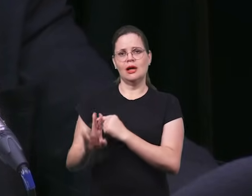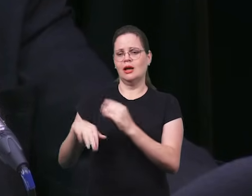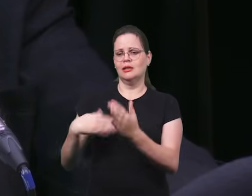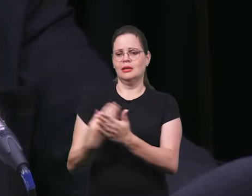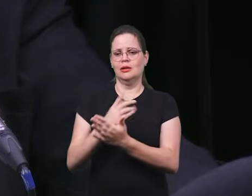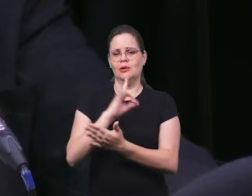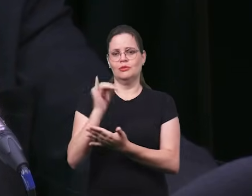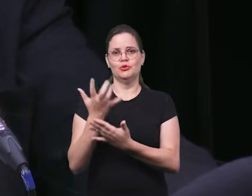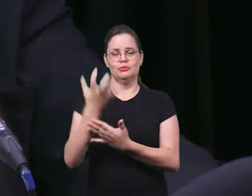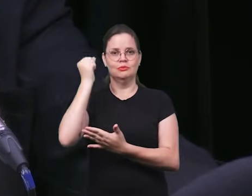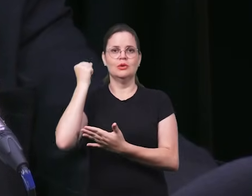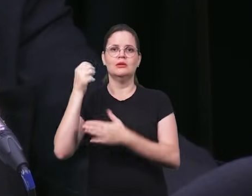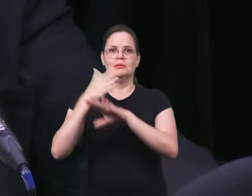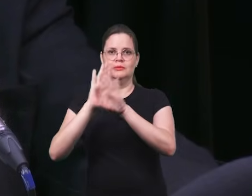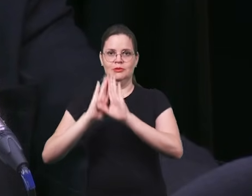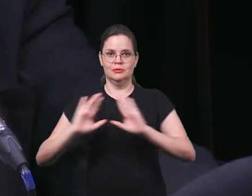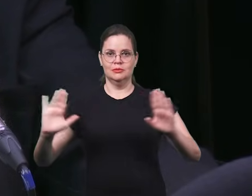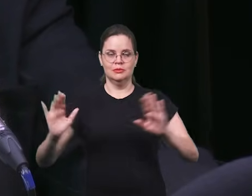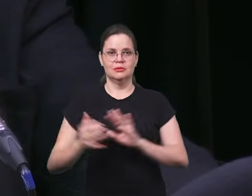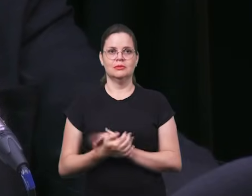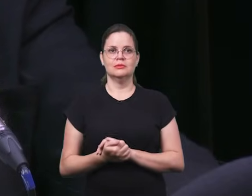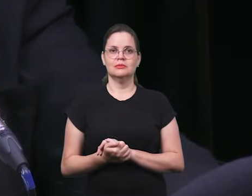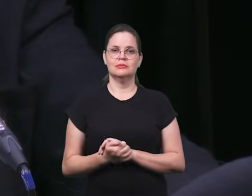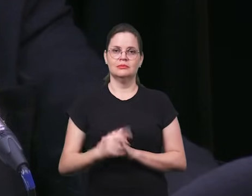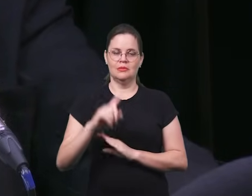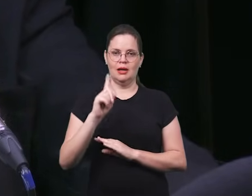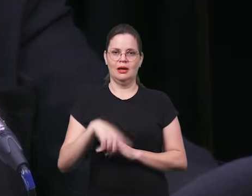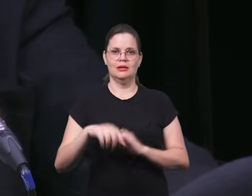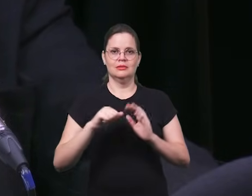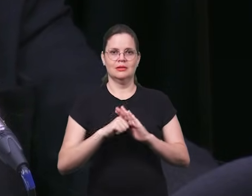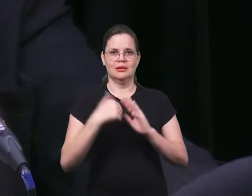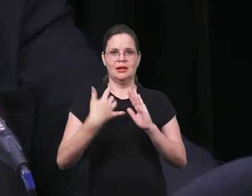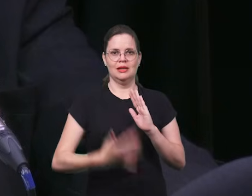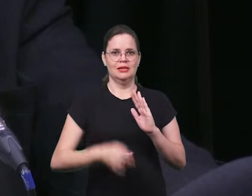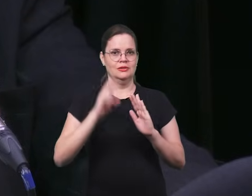dia quando nós seremos arrebatados. Então, esse é o aspecto que o